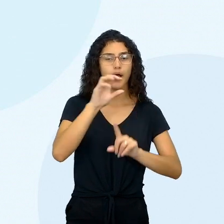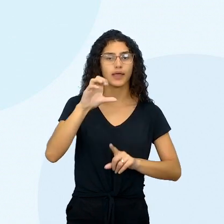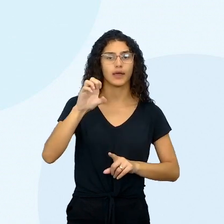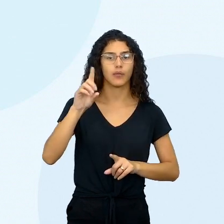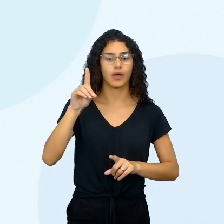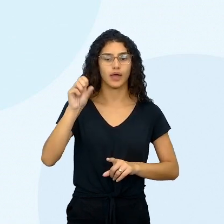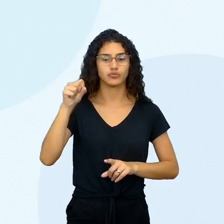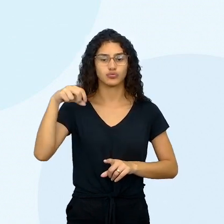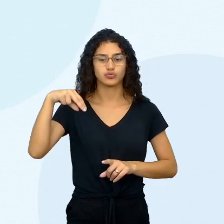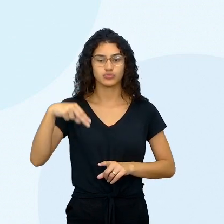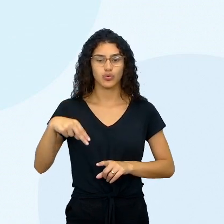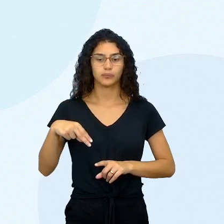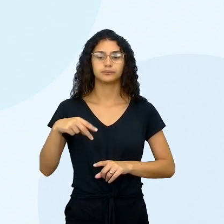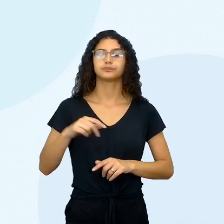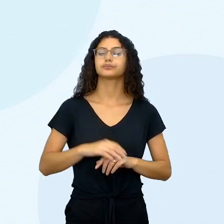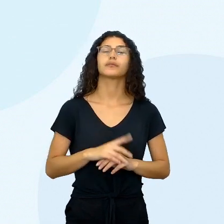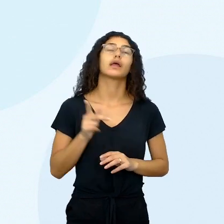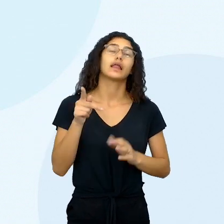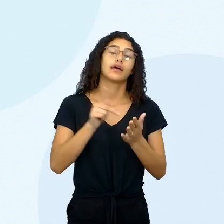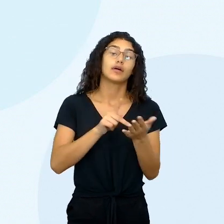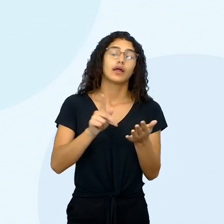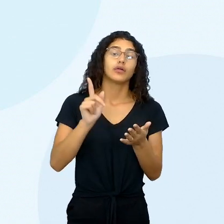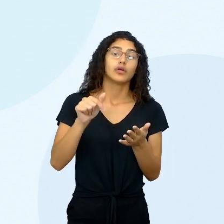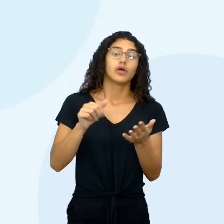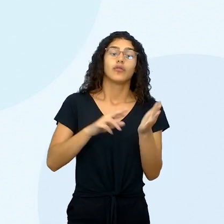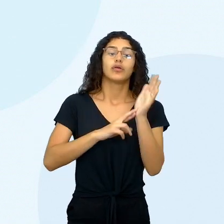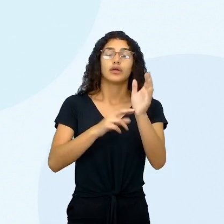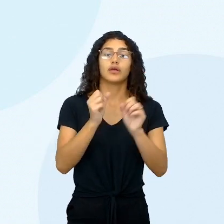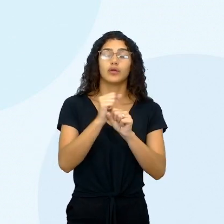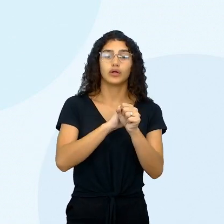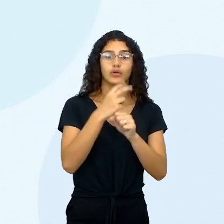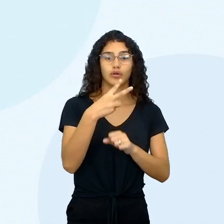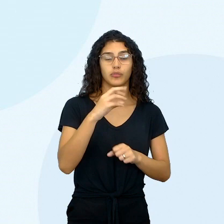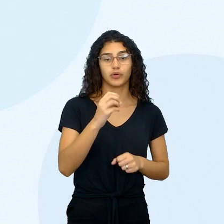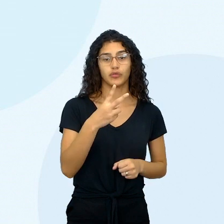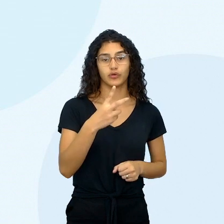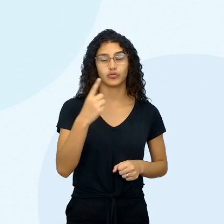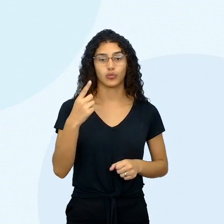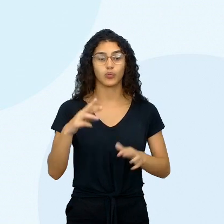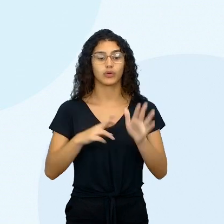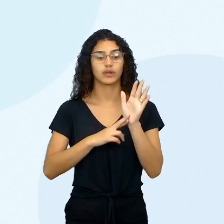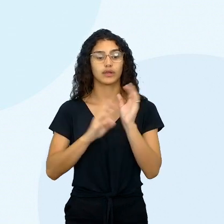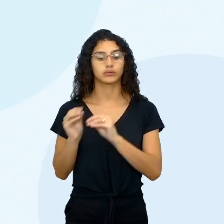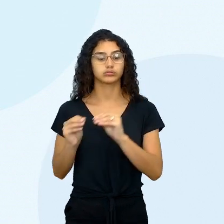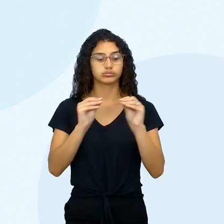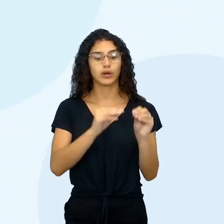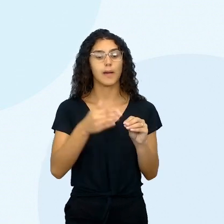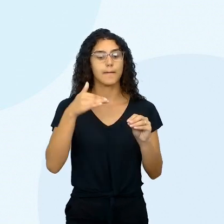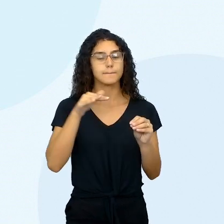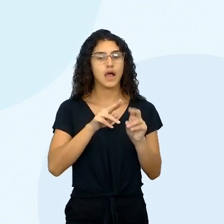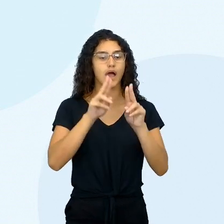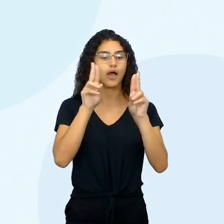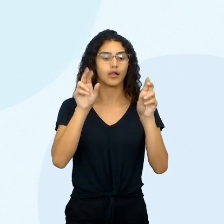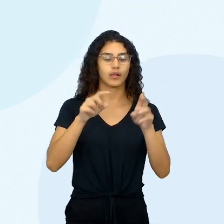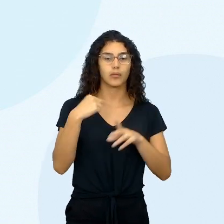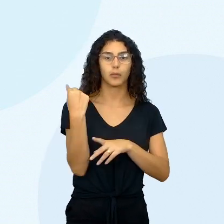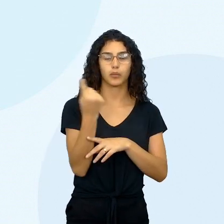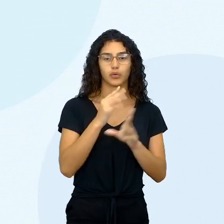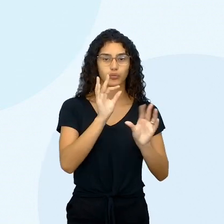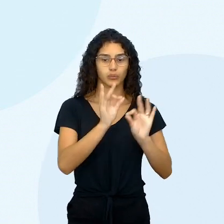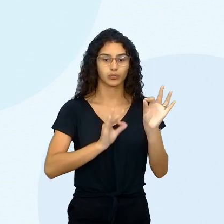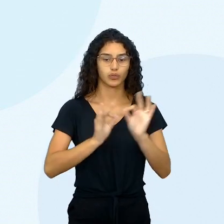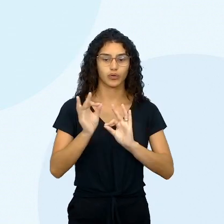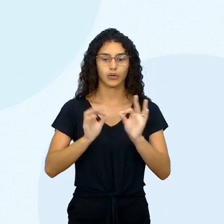Grandizoli. Então, essa é o grande diferencial de 2021, né? A gente vai trazer aí mais essa temática para o nosso programa